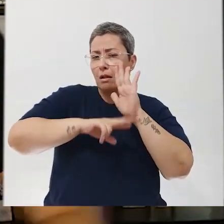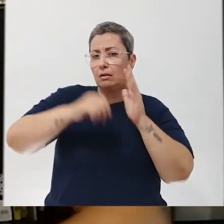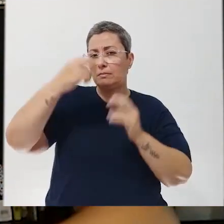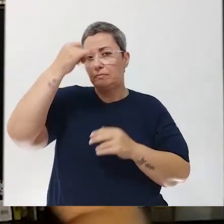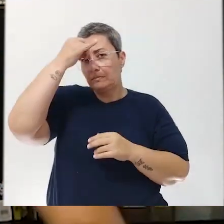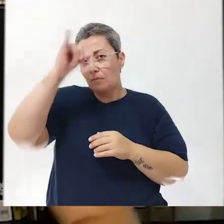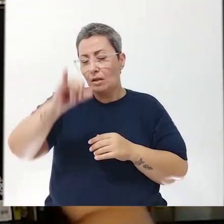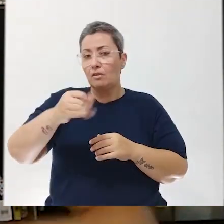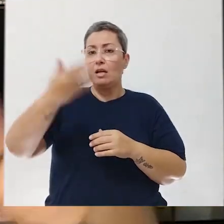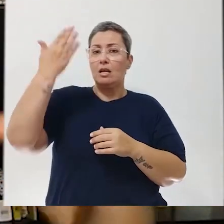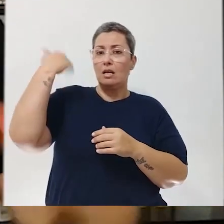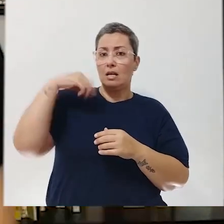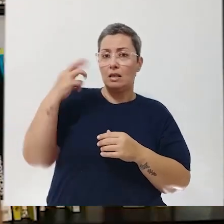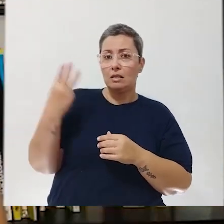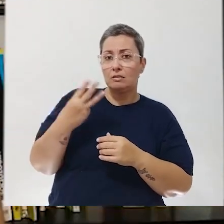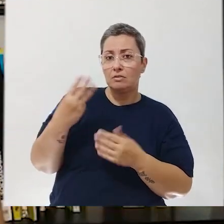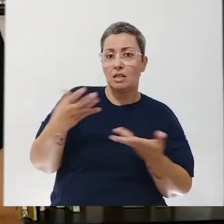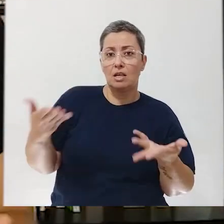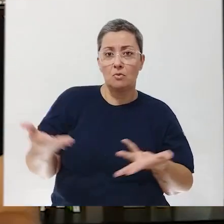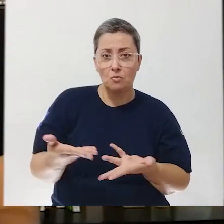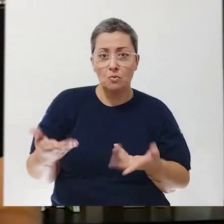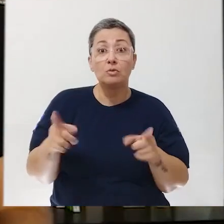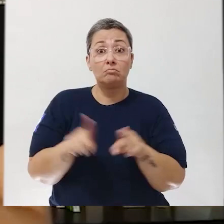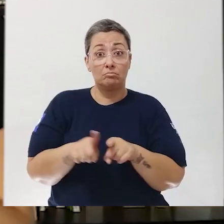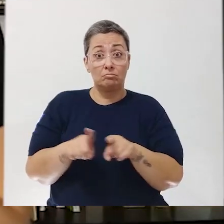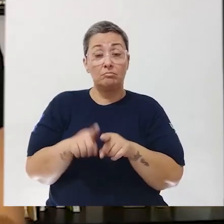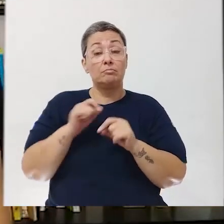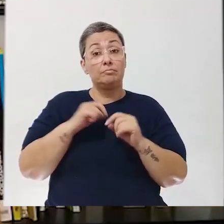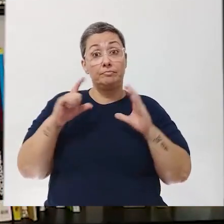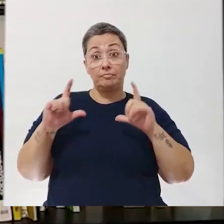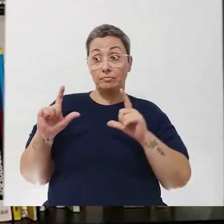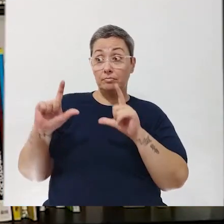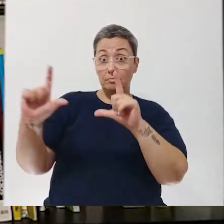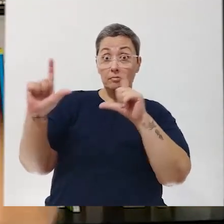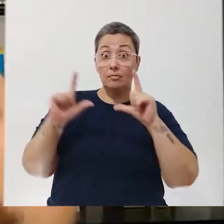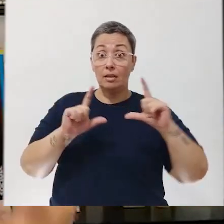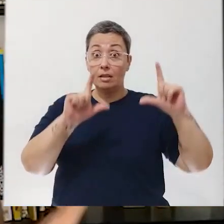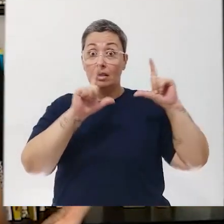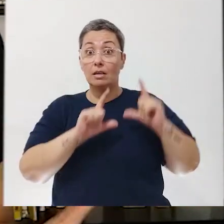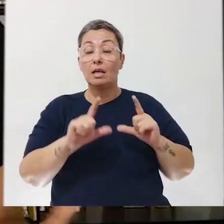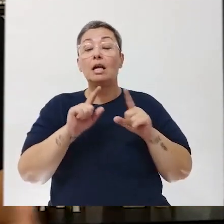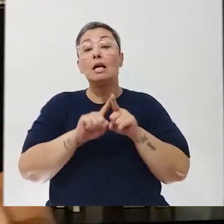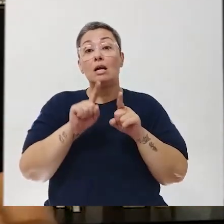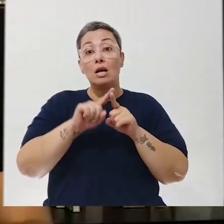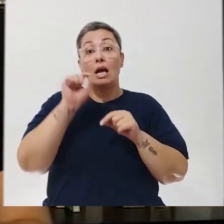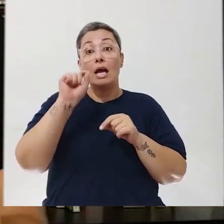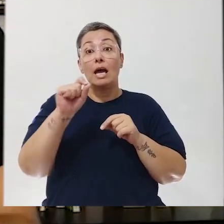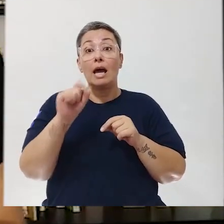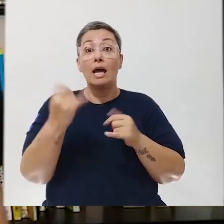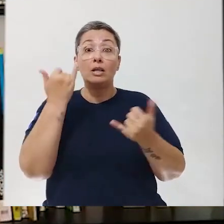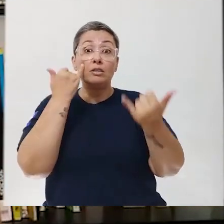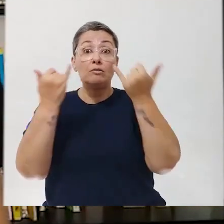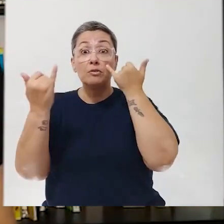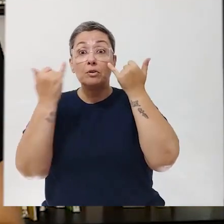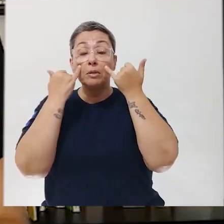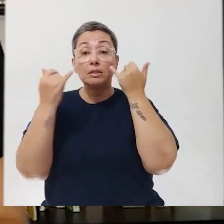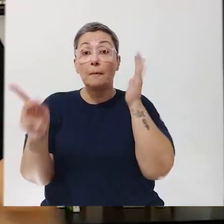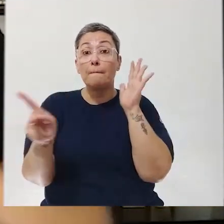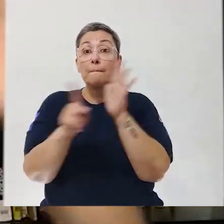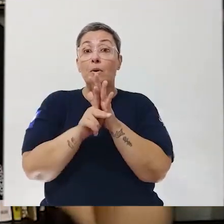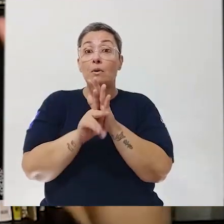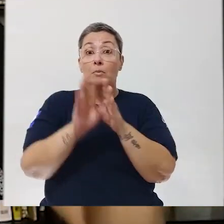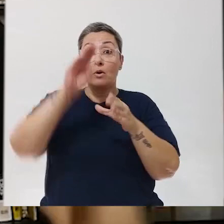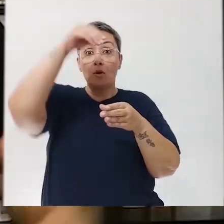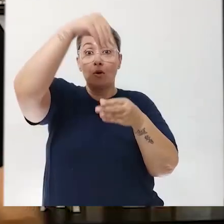prevenção? No programa passado, nesse. Então, essas imagens que eu vou mostrar para vocês, elas são de um informativo